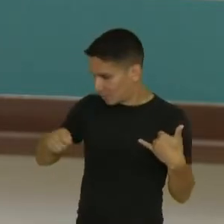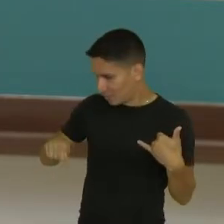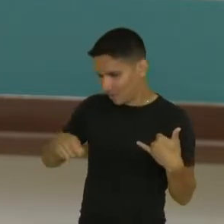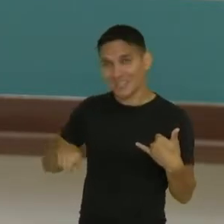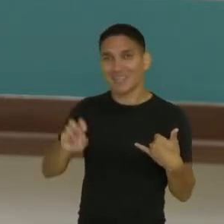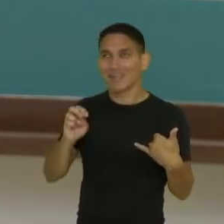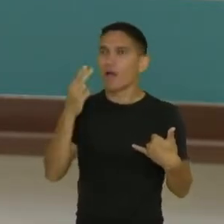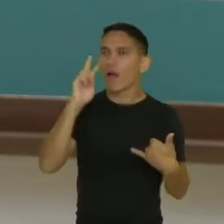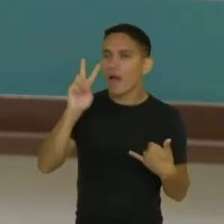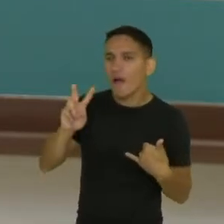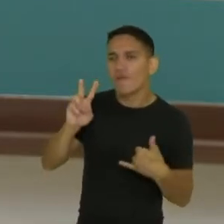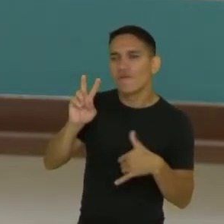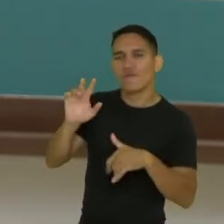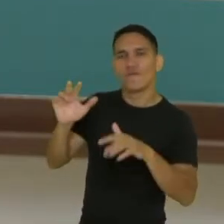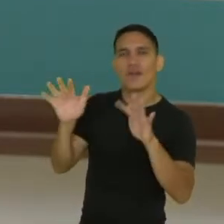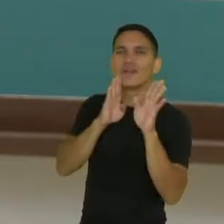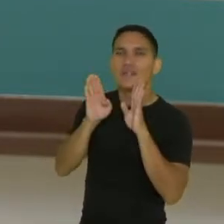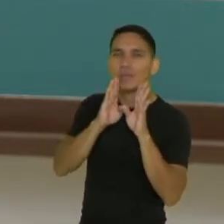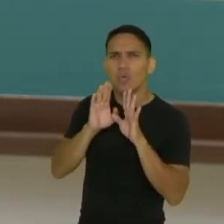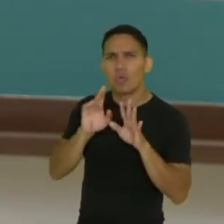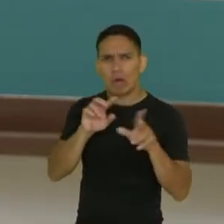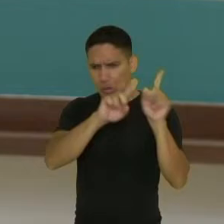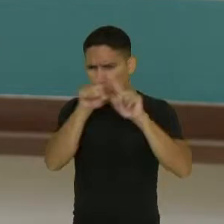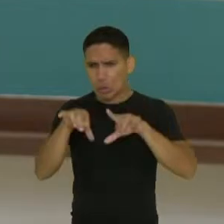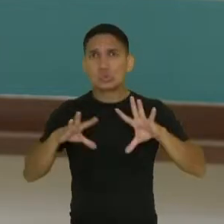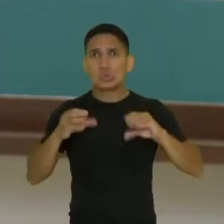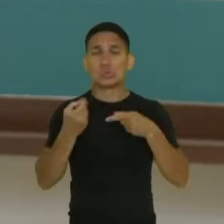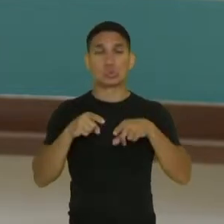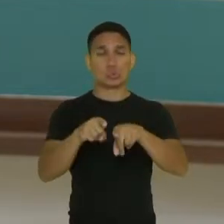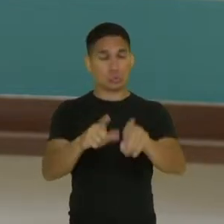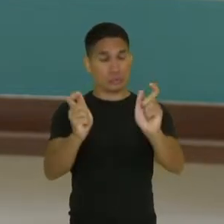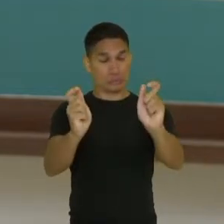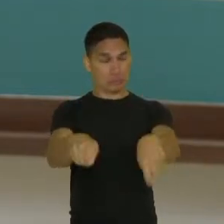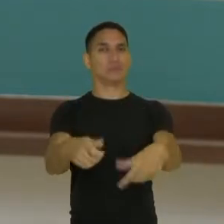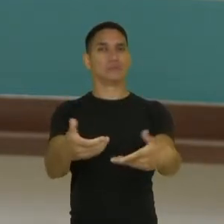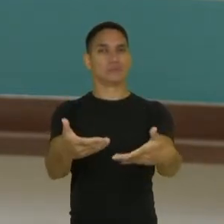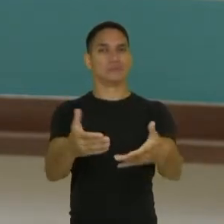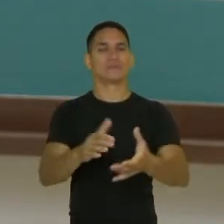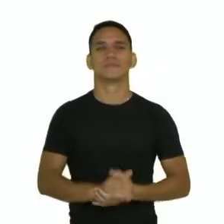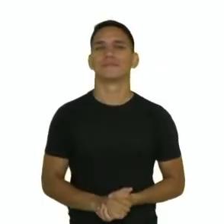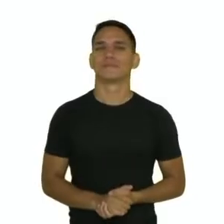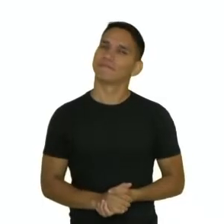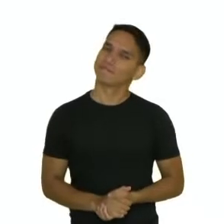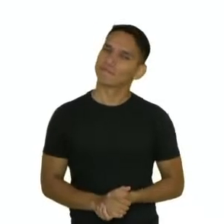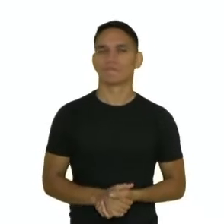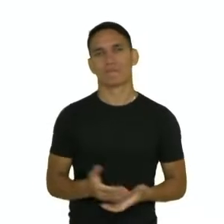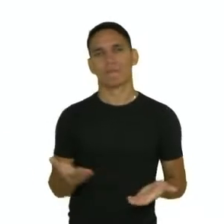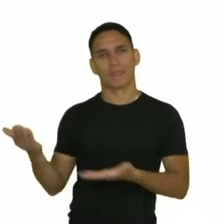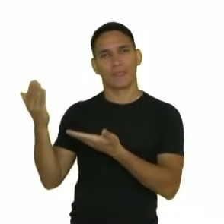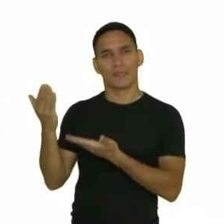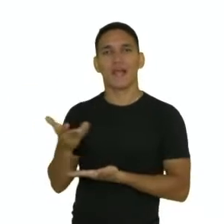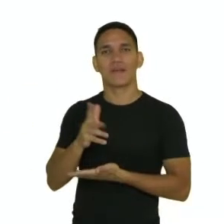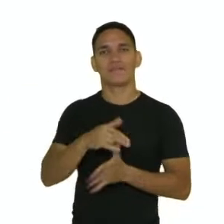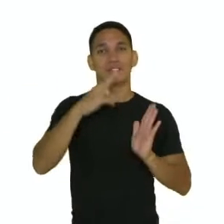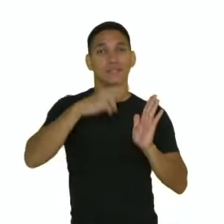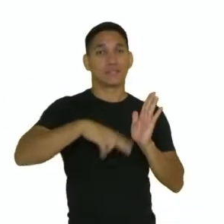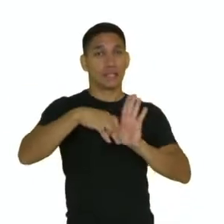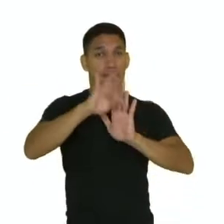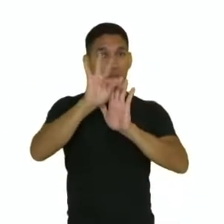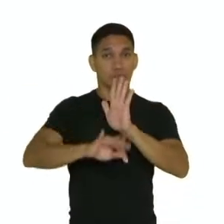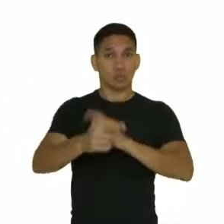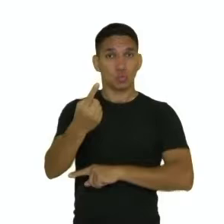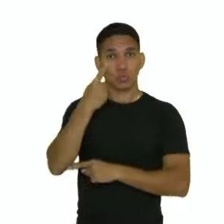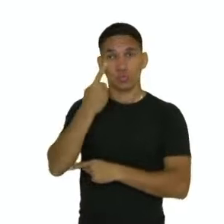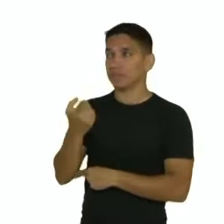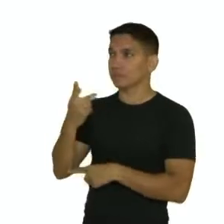existe essa possibilidade? Como que vocês se veem nisso tudo? Então, vamos para a leitura do texto 1